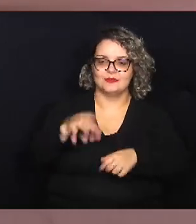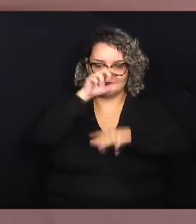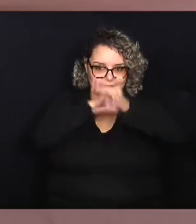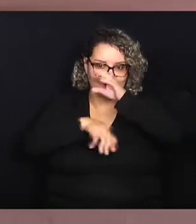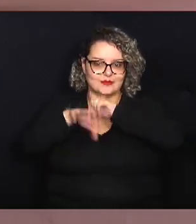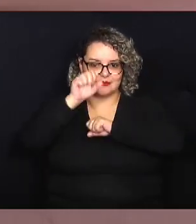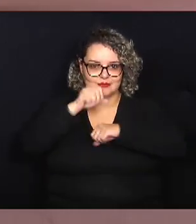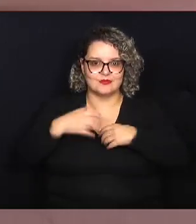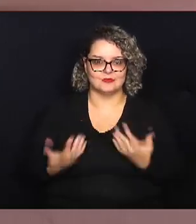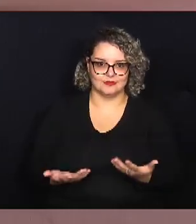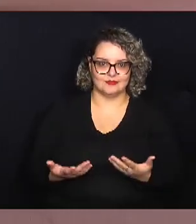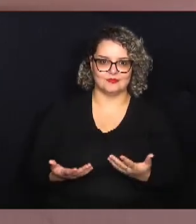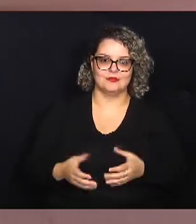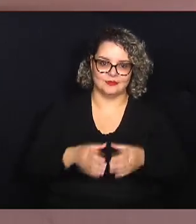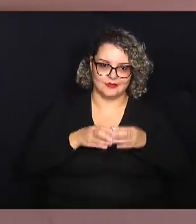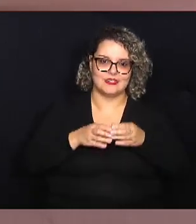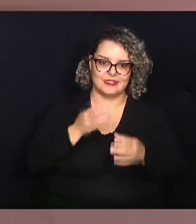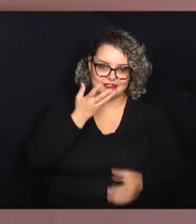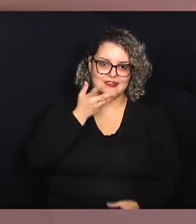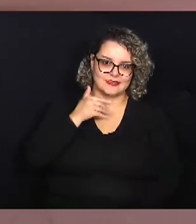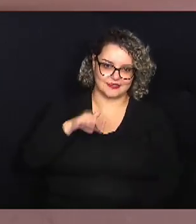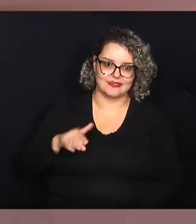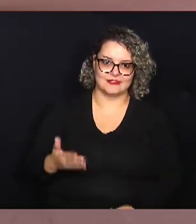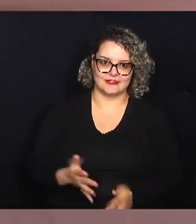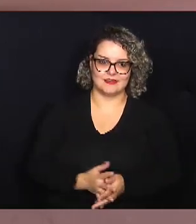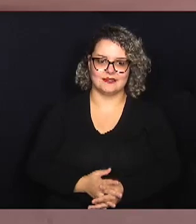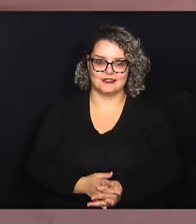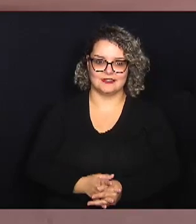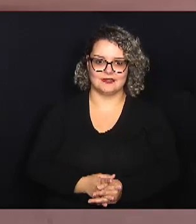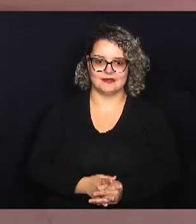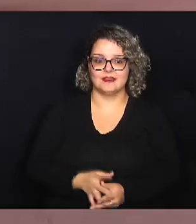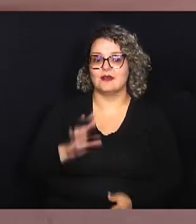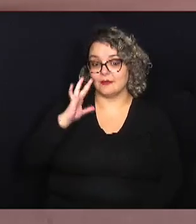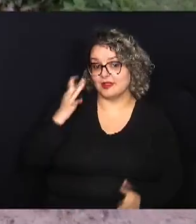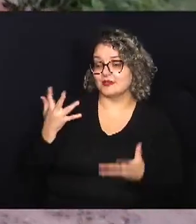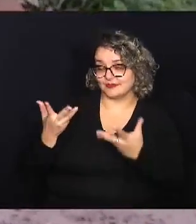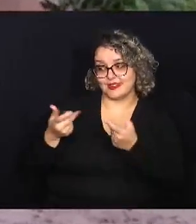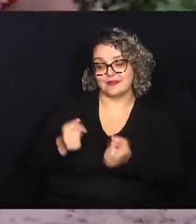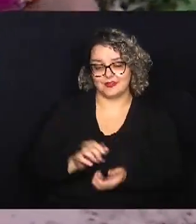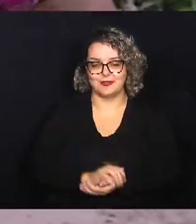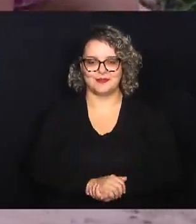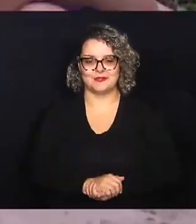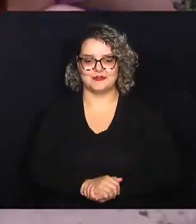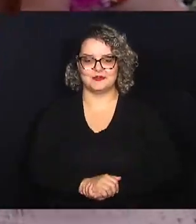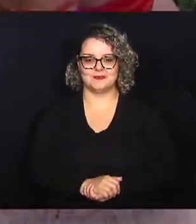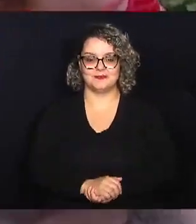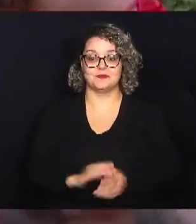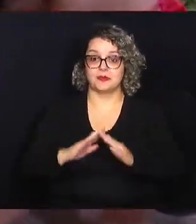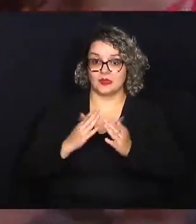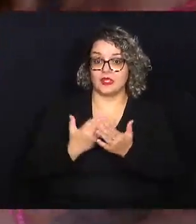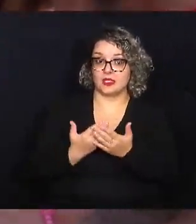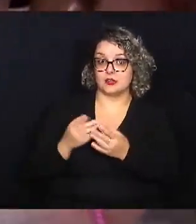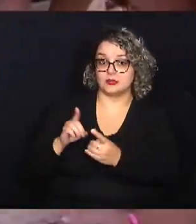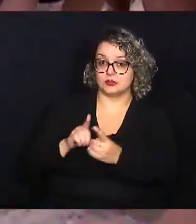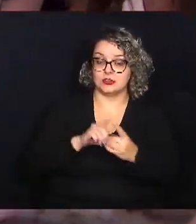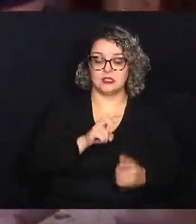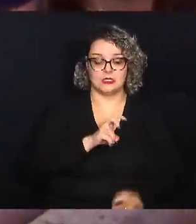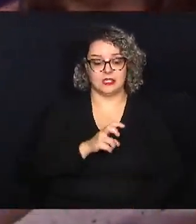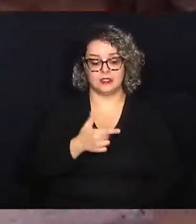aprendizado, na convivência da criança. Então eu acho assim, maravilhoso. A escola atende